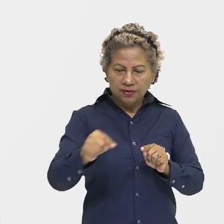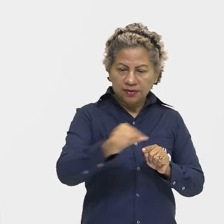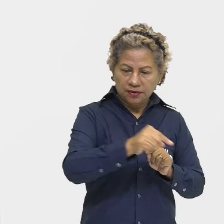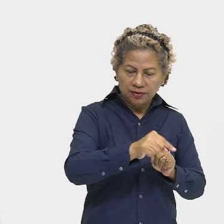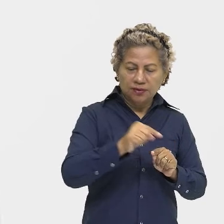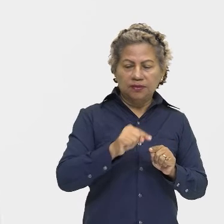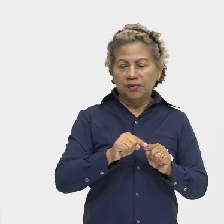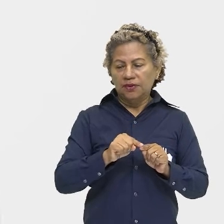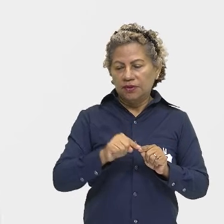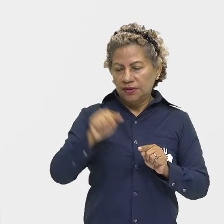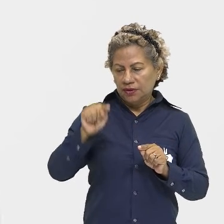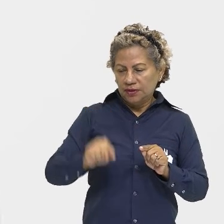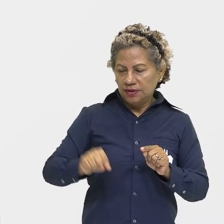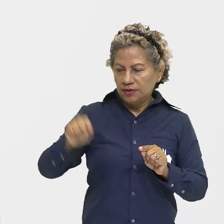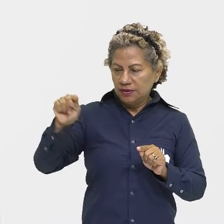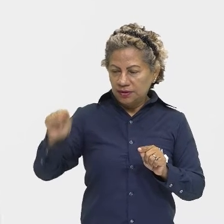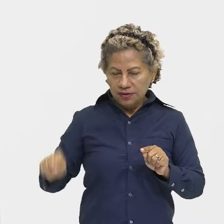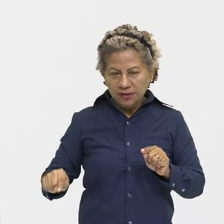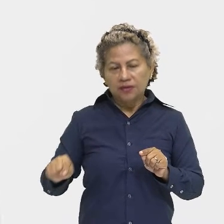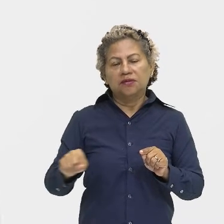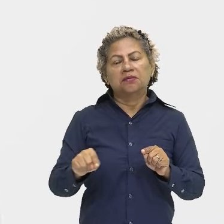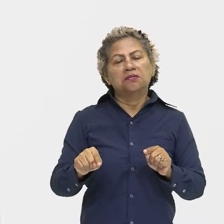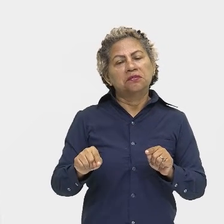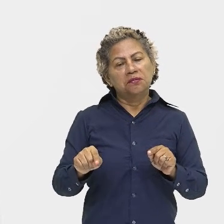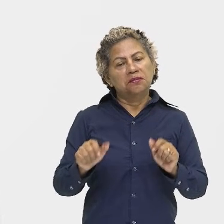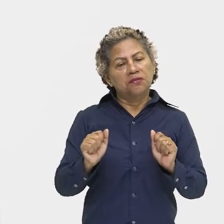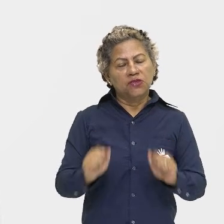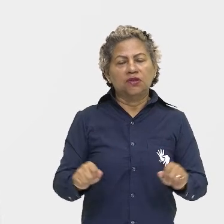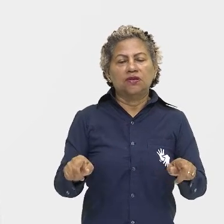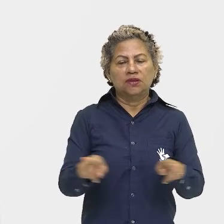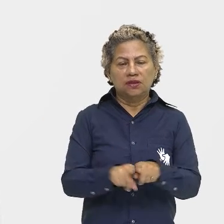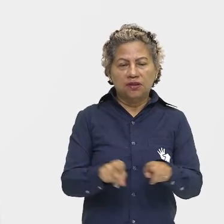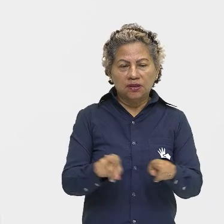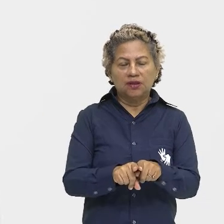ser em zigue-zague, pode ser